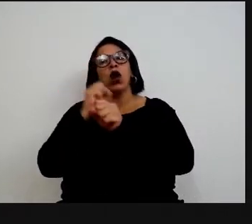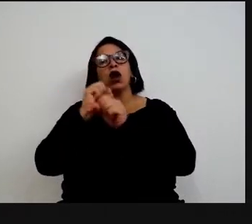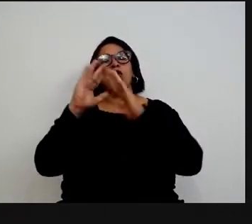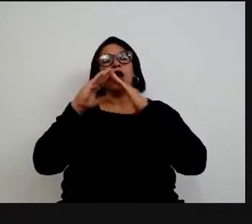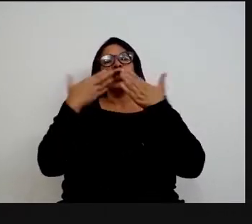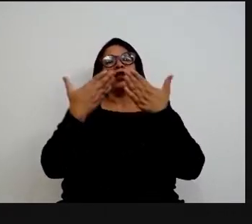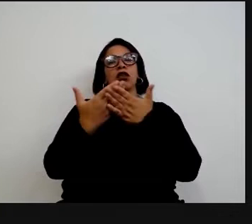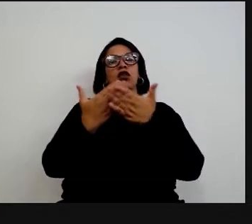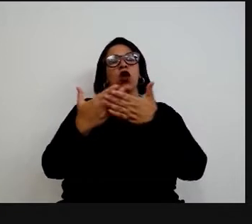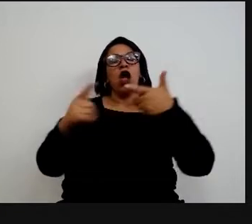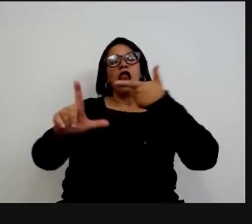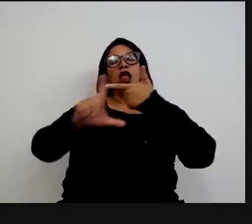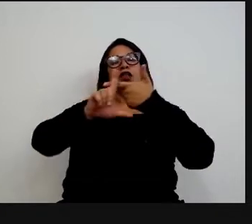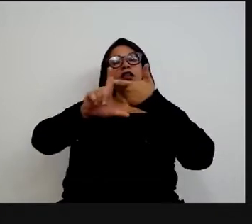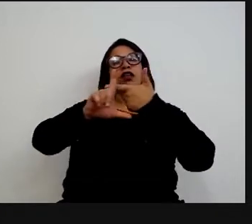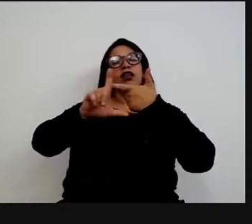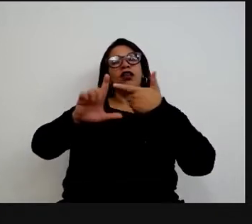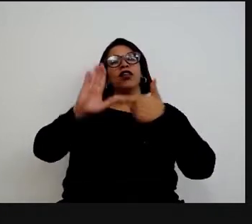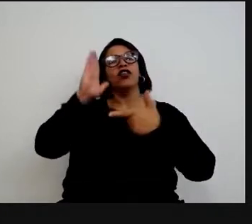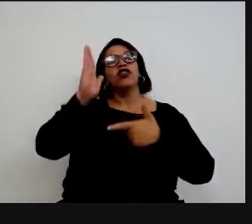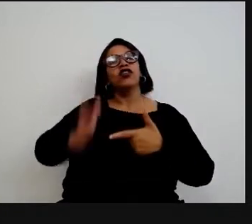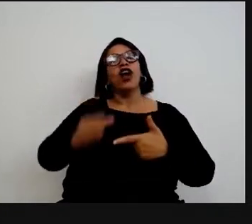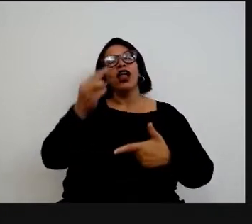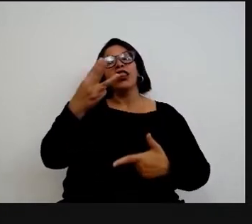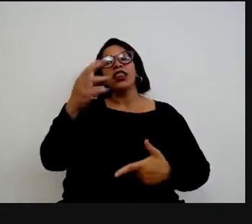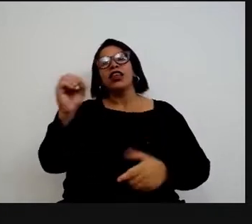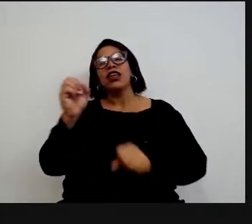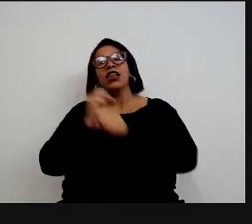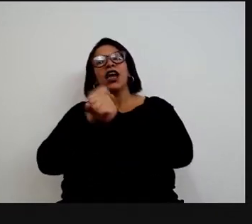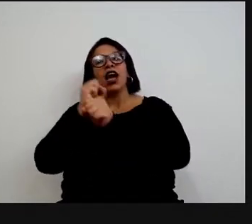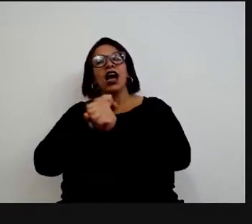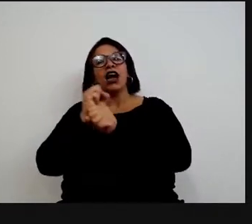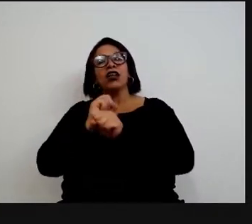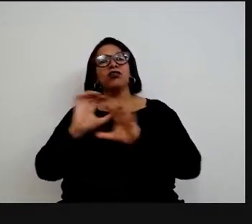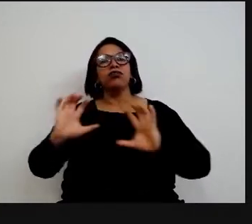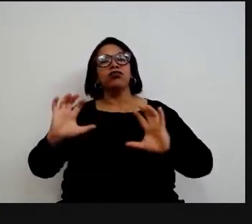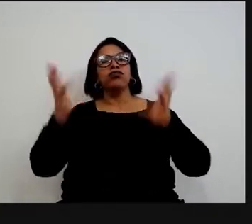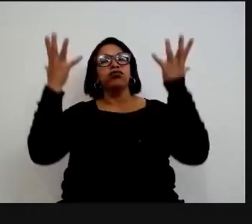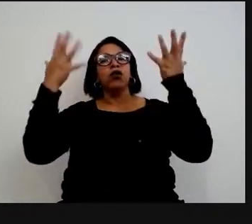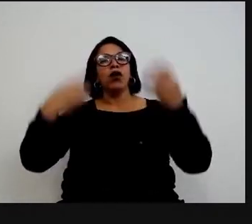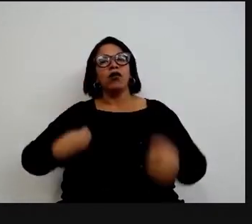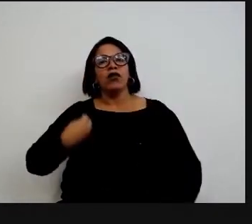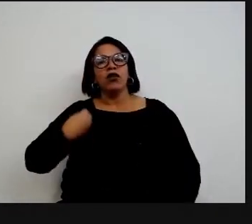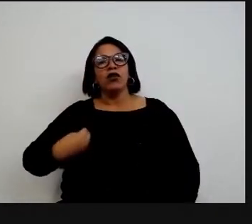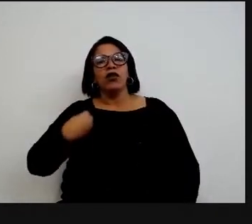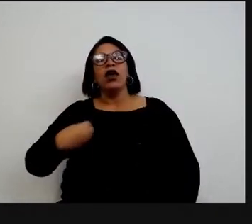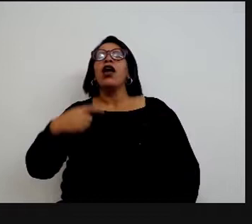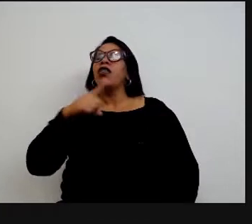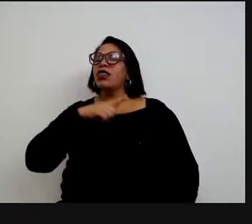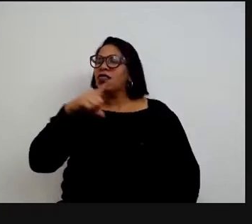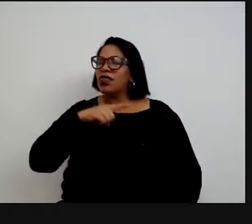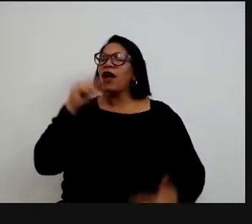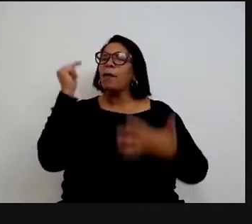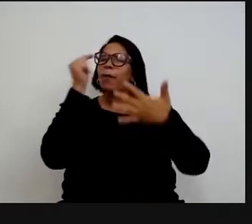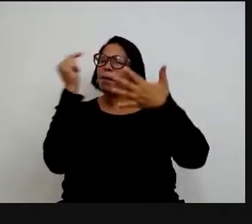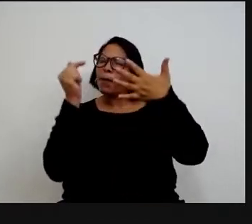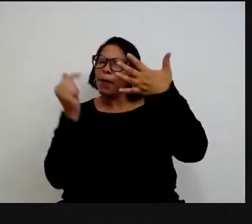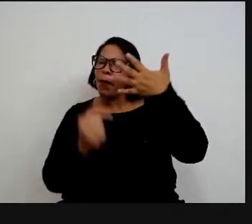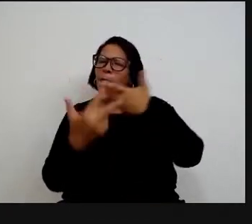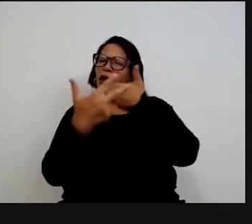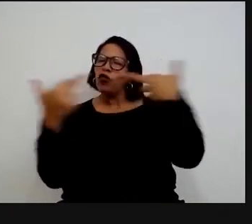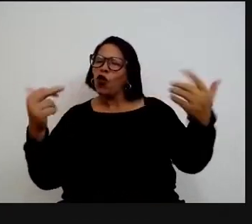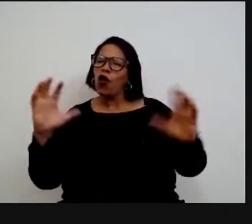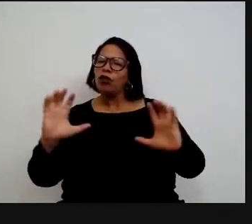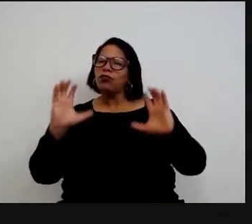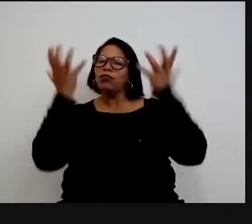as escolas do Legislativo estão comemorando 30 anos, e nós temos muitos motivos para comemorar, para